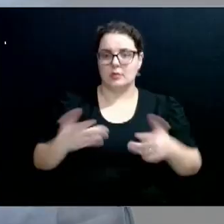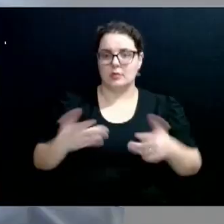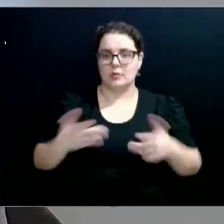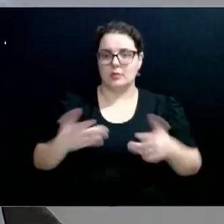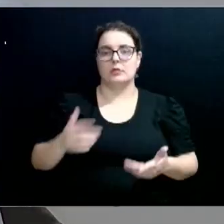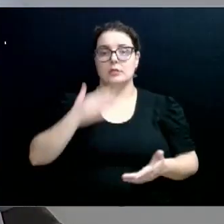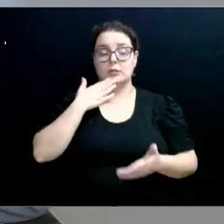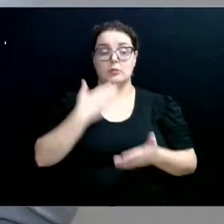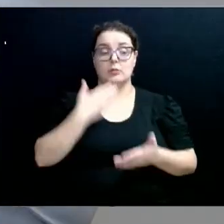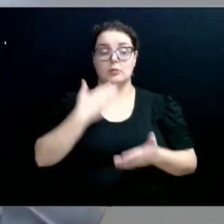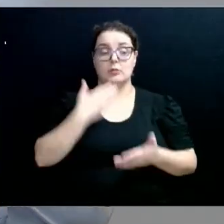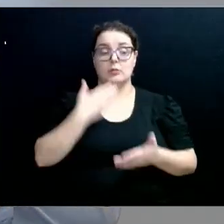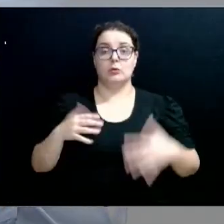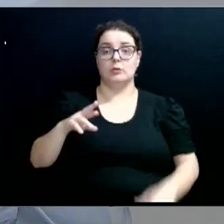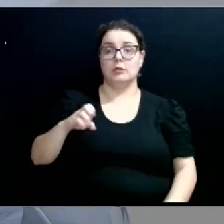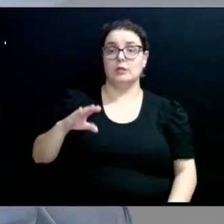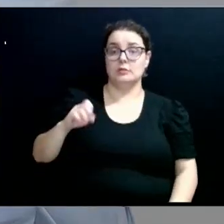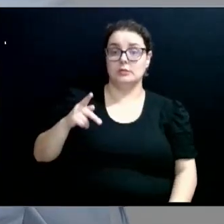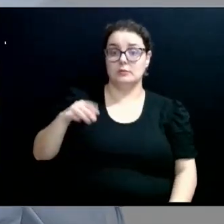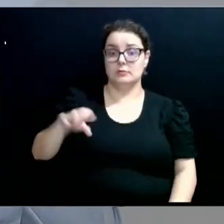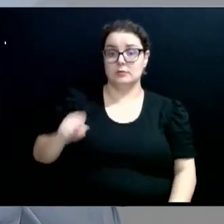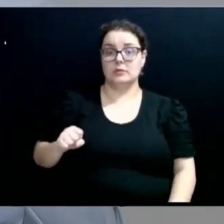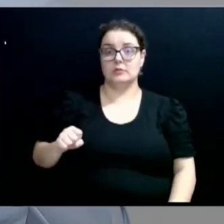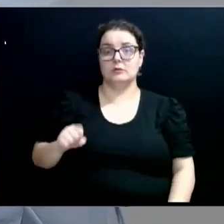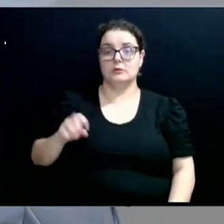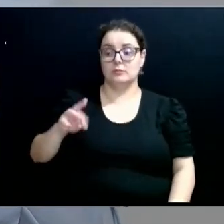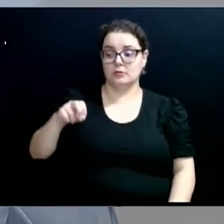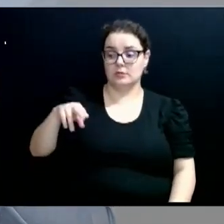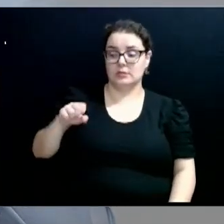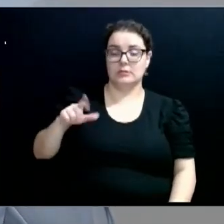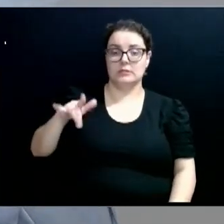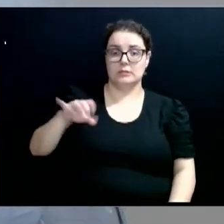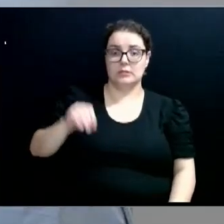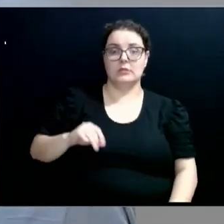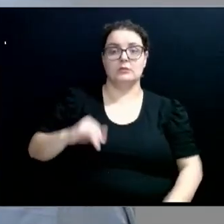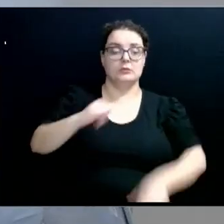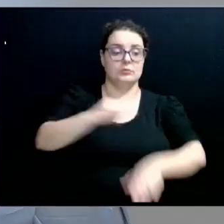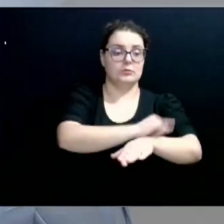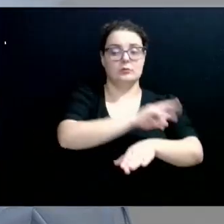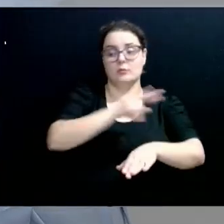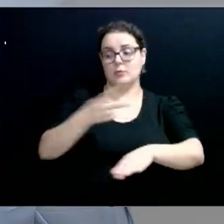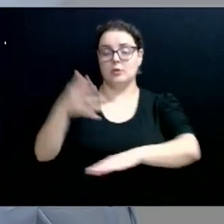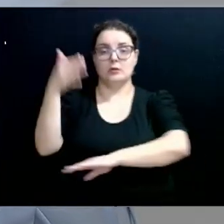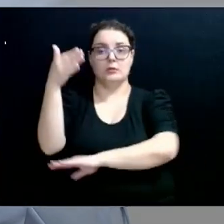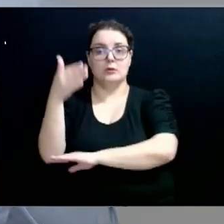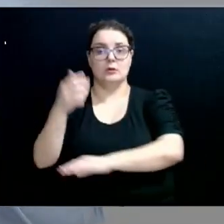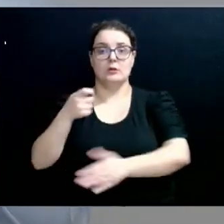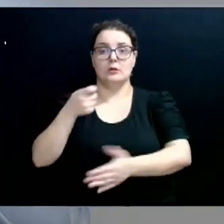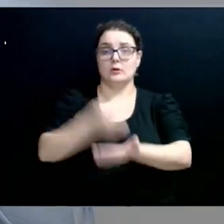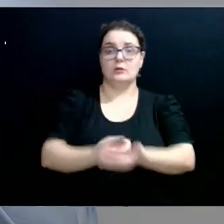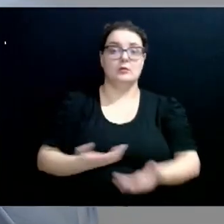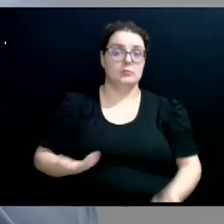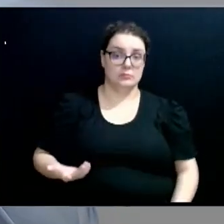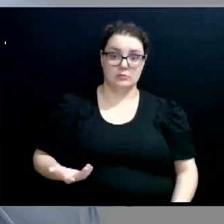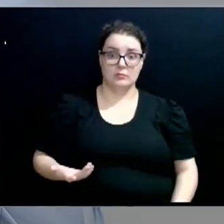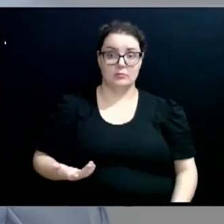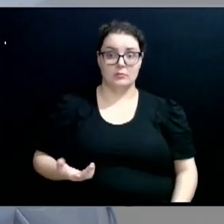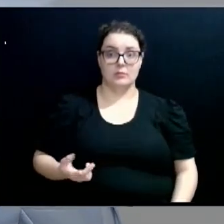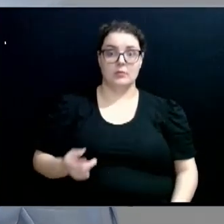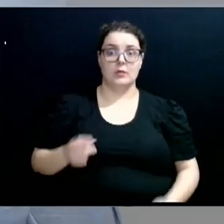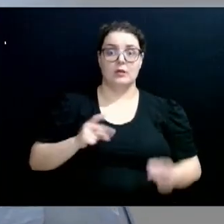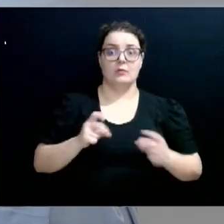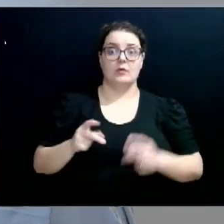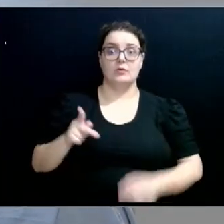destino. E muitas vezes são surpreendidas na recepção, no translado do aeroporto para o hotel, e são impostos muitas